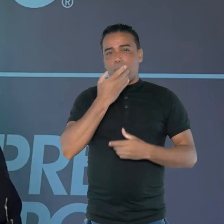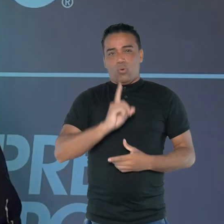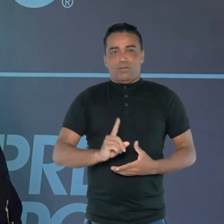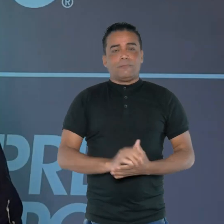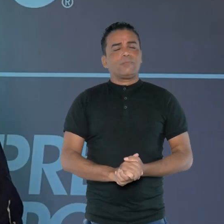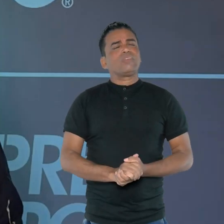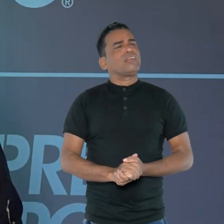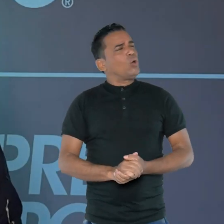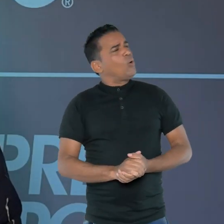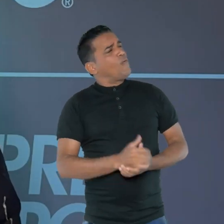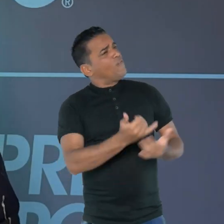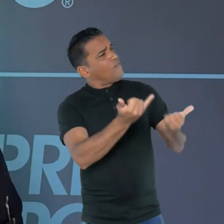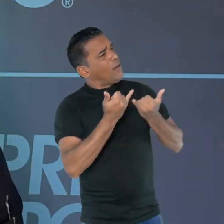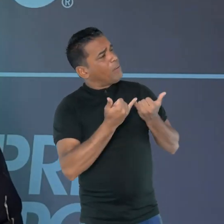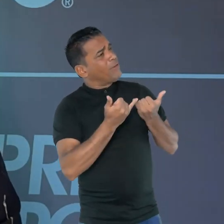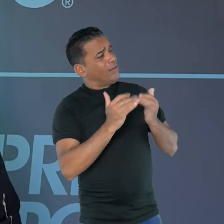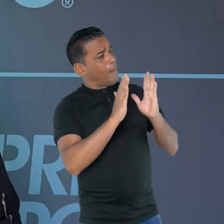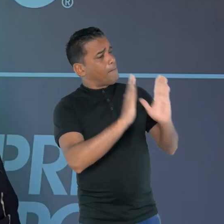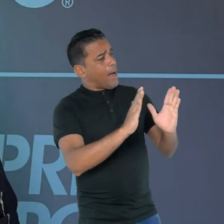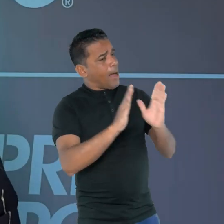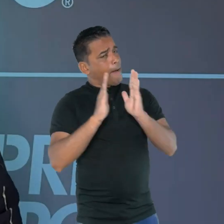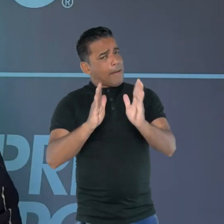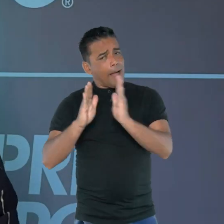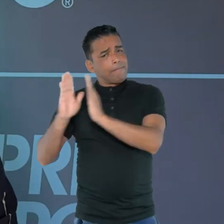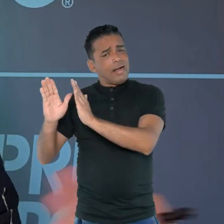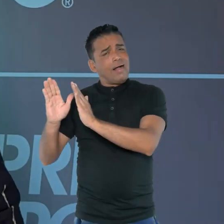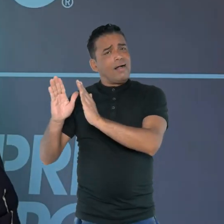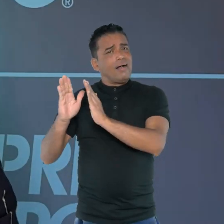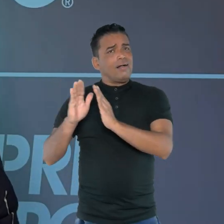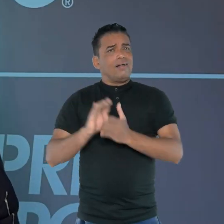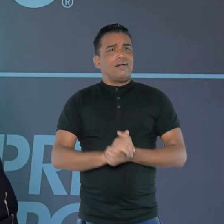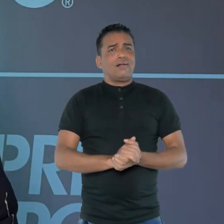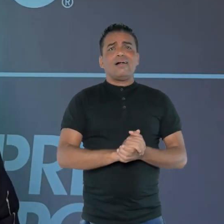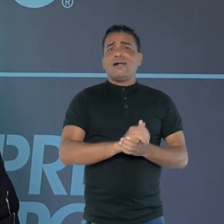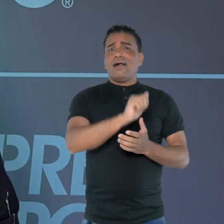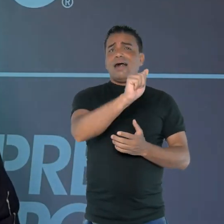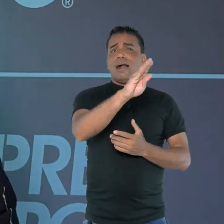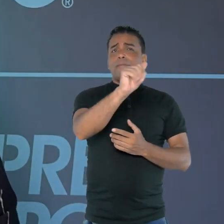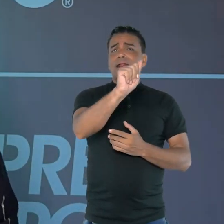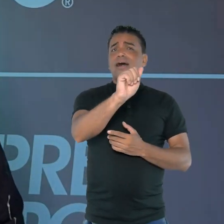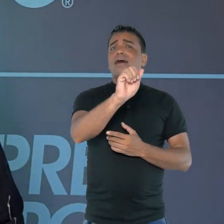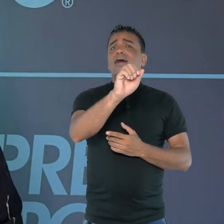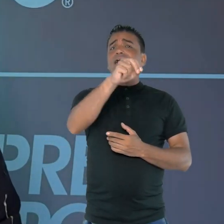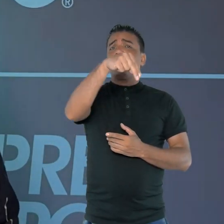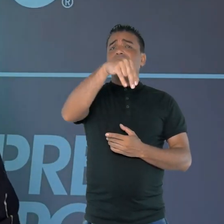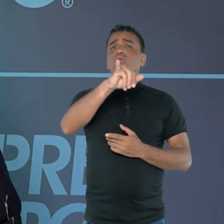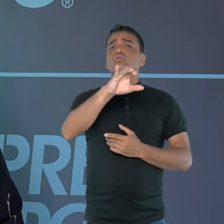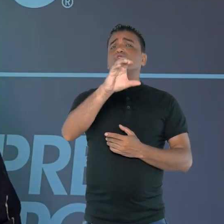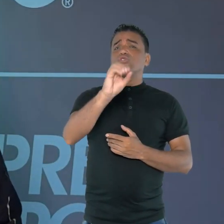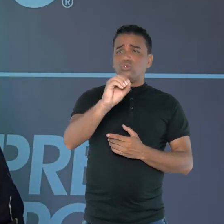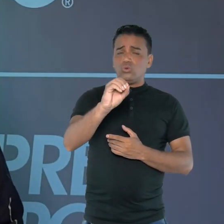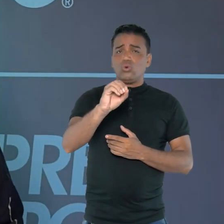divisão interna que você fez em 3 partes, que é o Abranúncio, que começa o